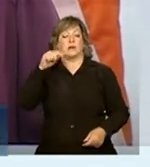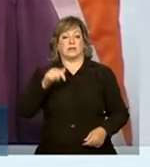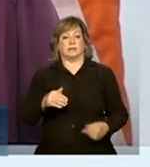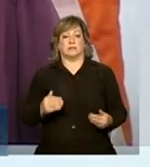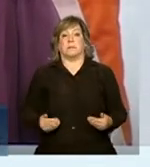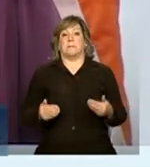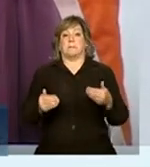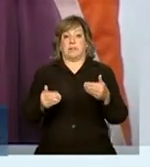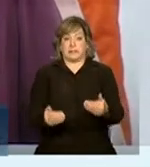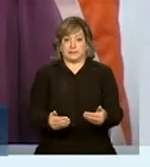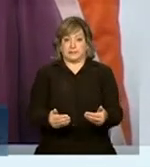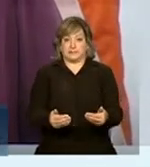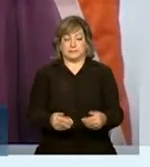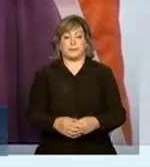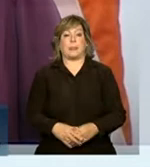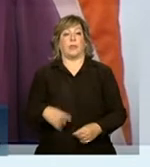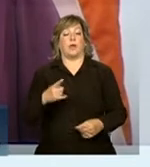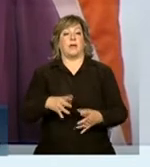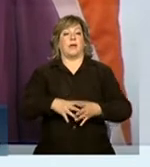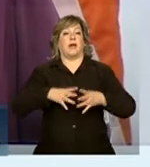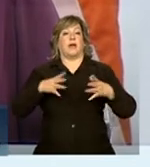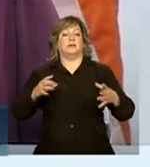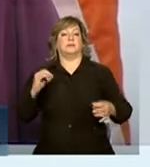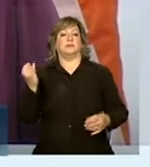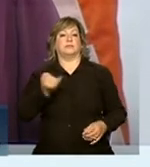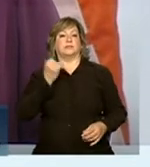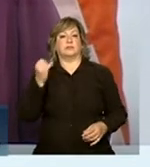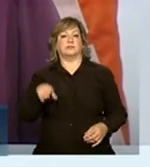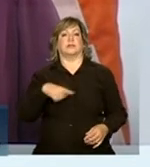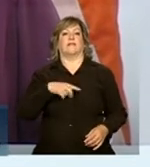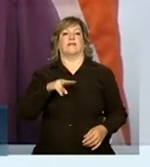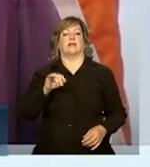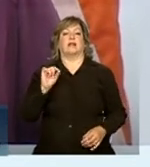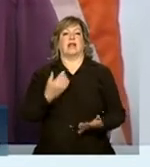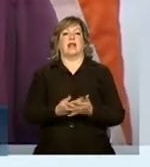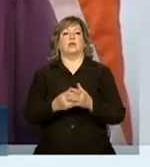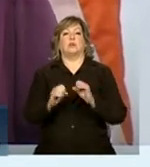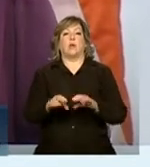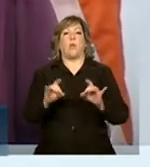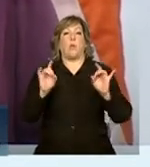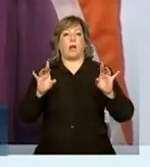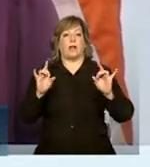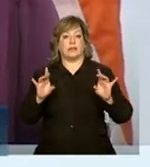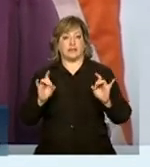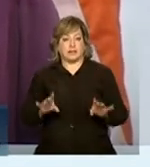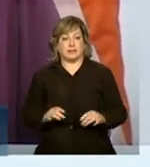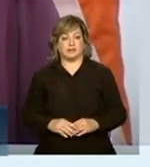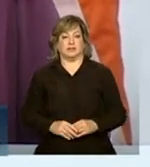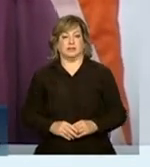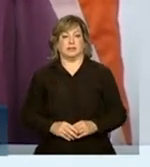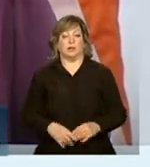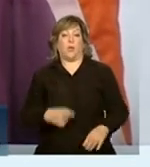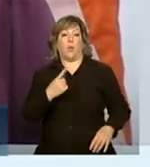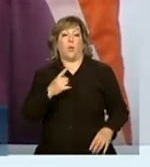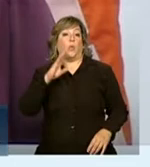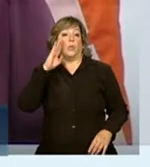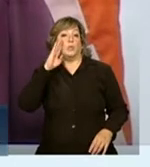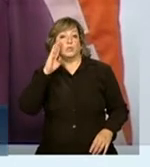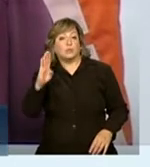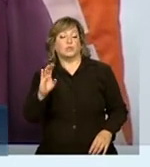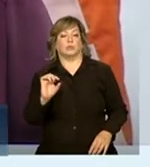passa por uma grande via, que é a via da educação de qualidade. E um dos